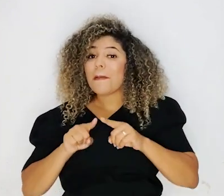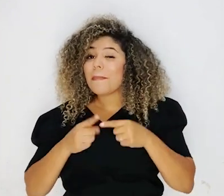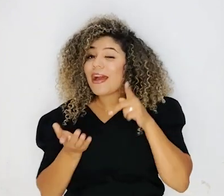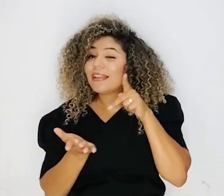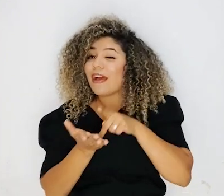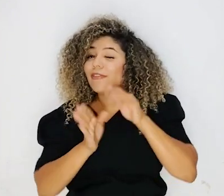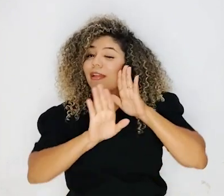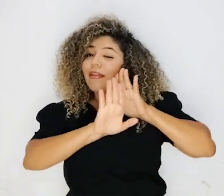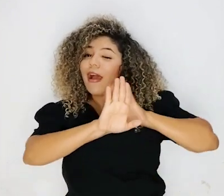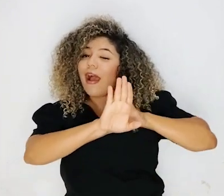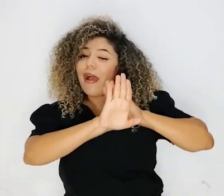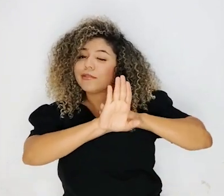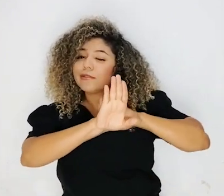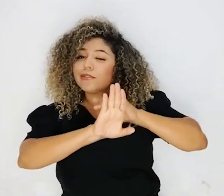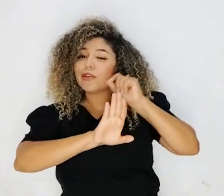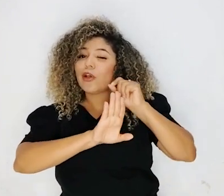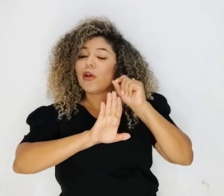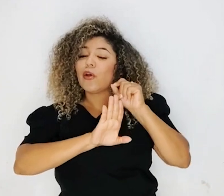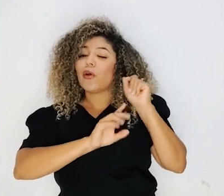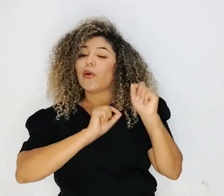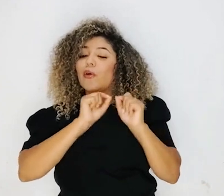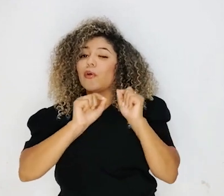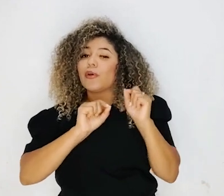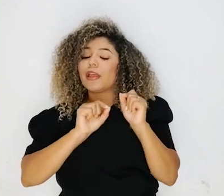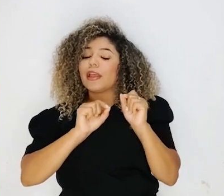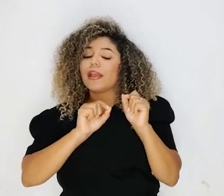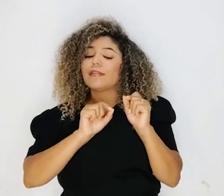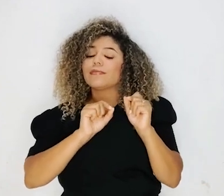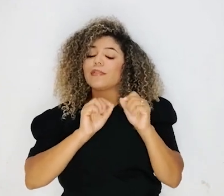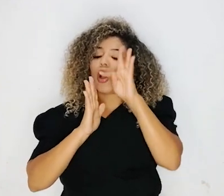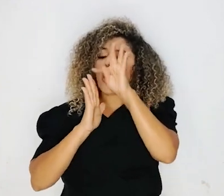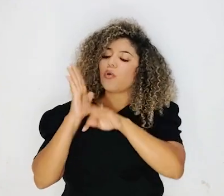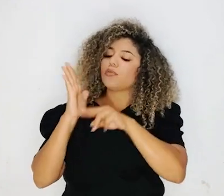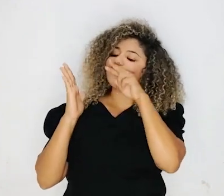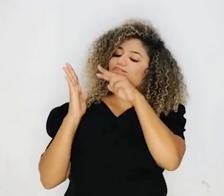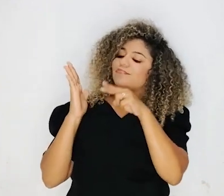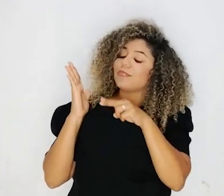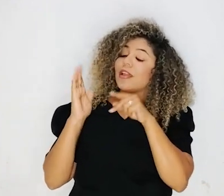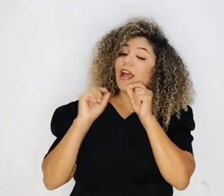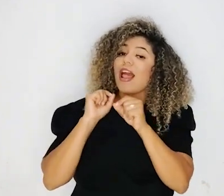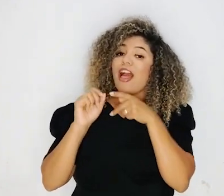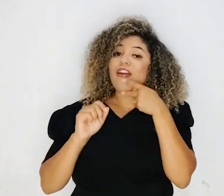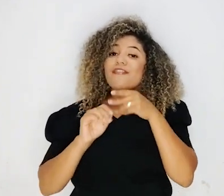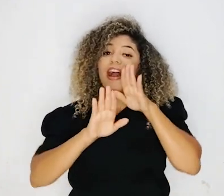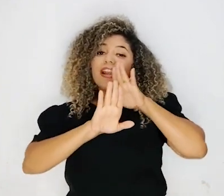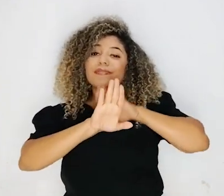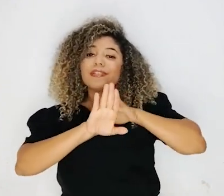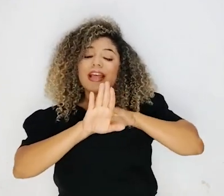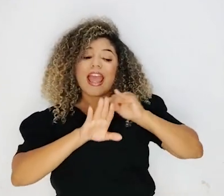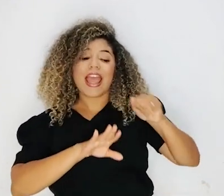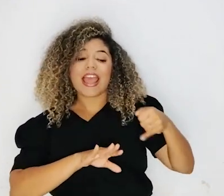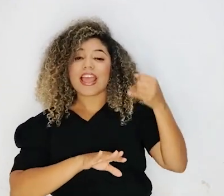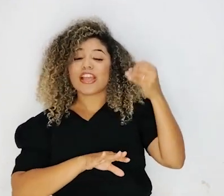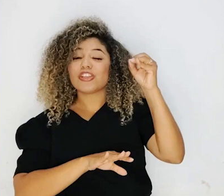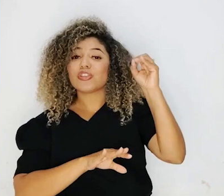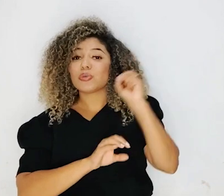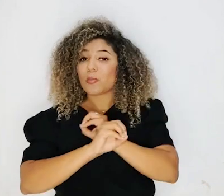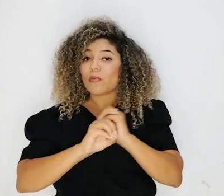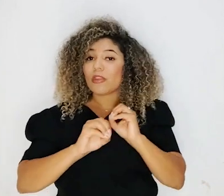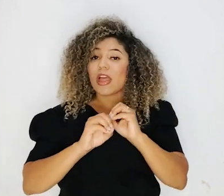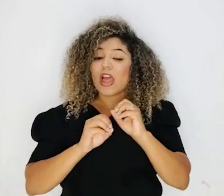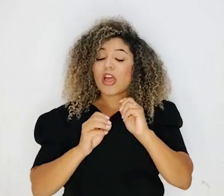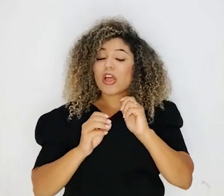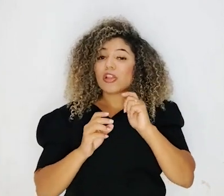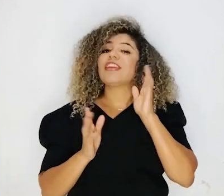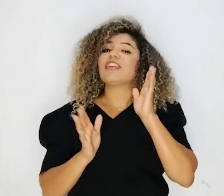Mas, na verdade, pelo que o texto falou para a gente, né, de acordo com a publicação de Bruno, ele fala que esse juro aí, quando ele fala 2